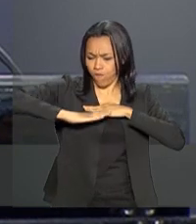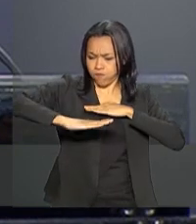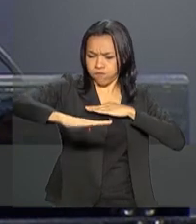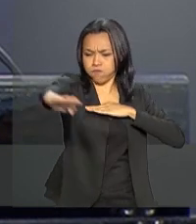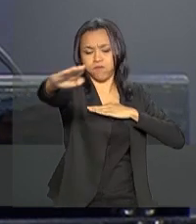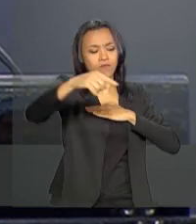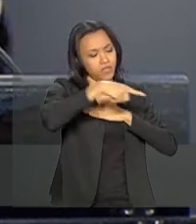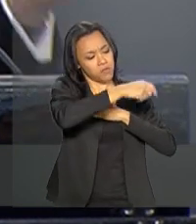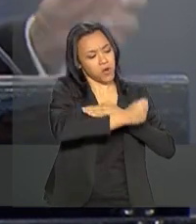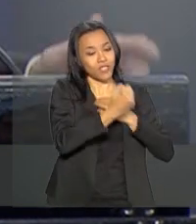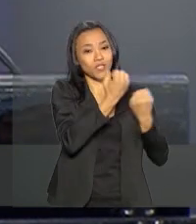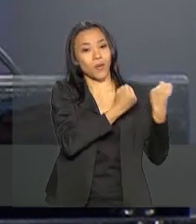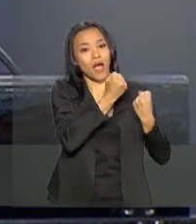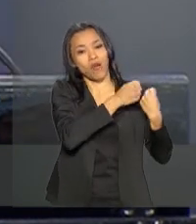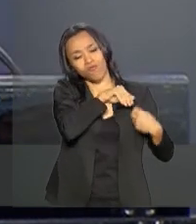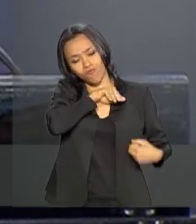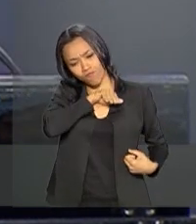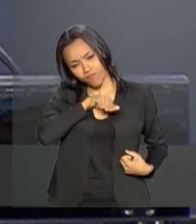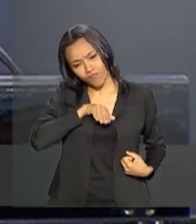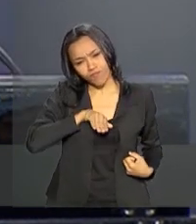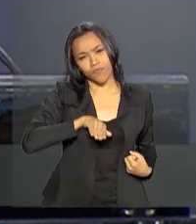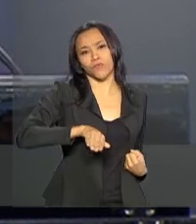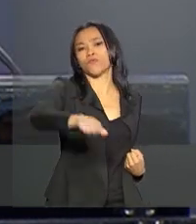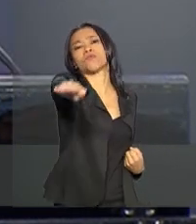o seu veículo, nomeado que foi